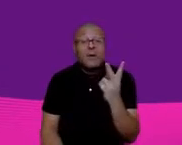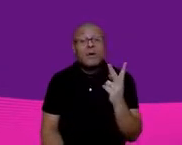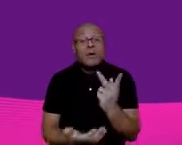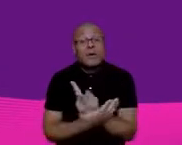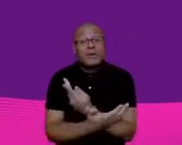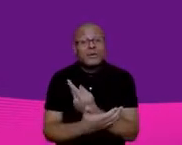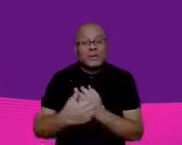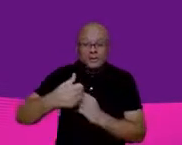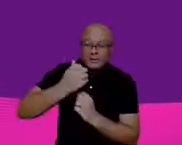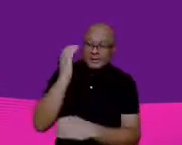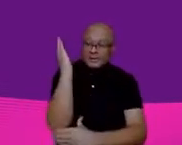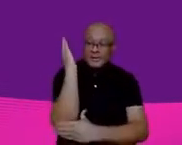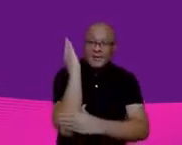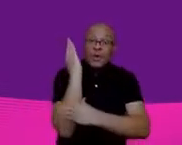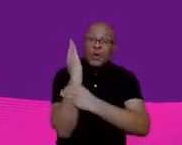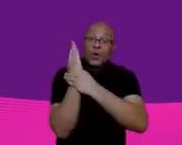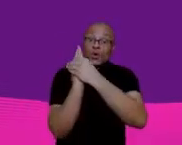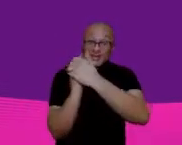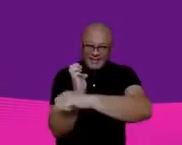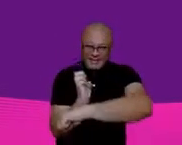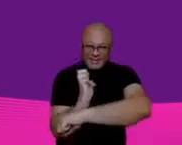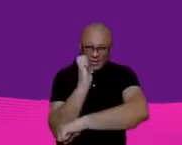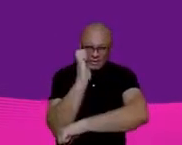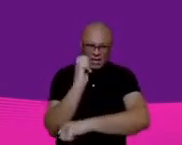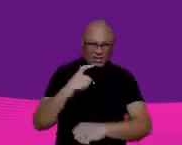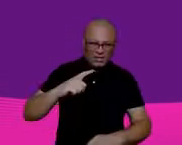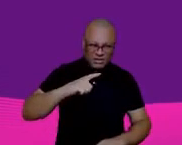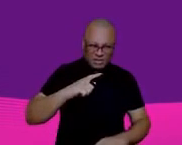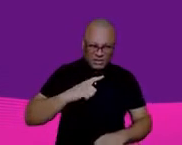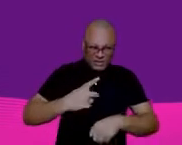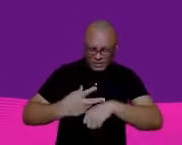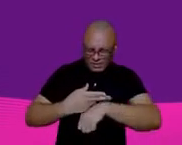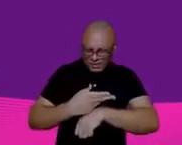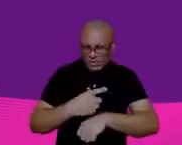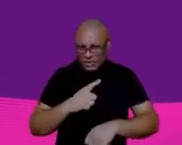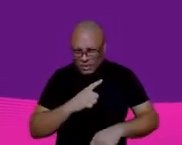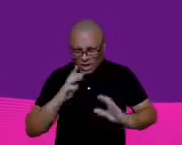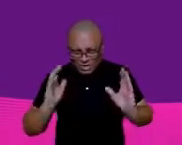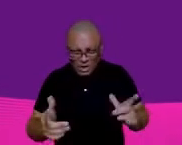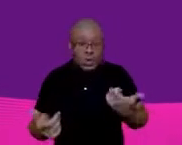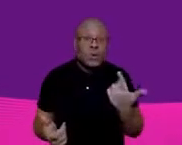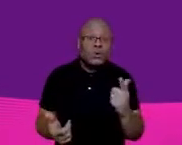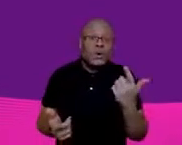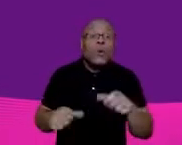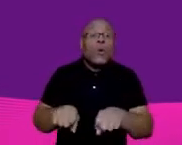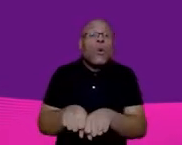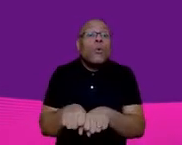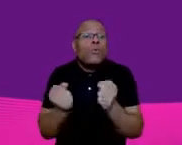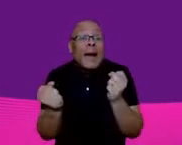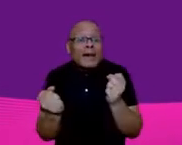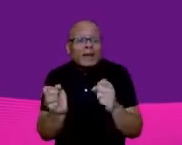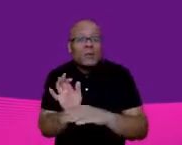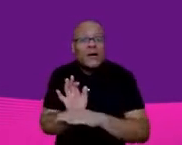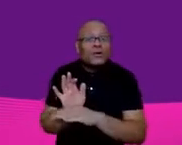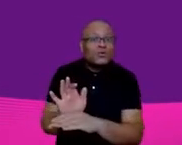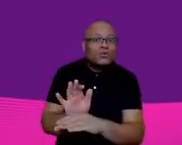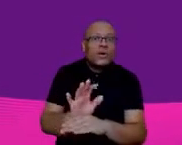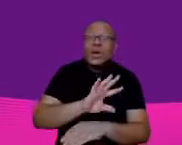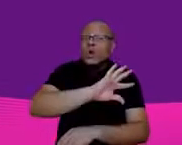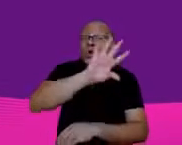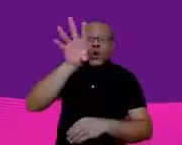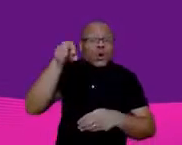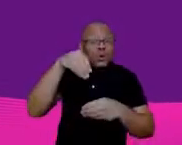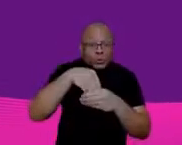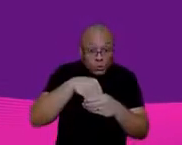se o paciente já fez uma cirurgia prévia na coluna. Incorporamos tudo isso